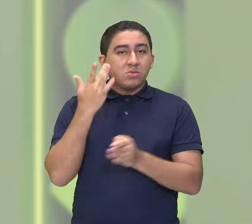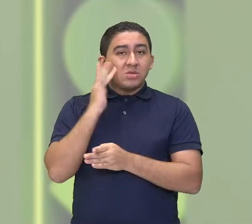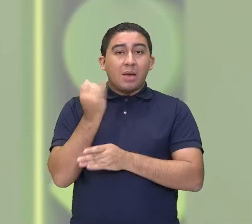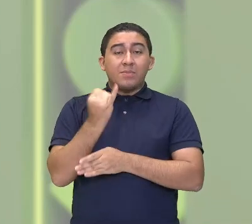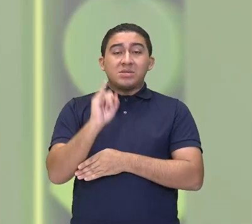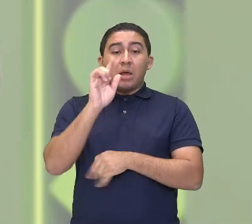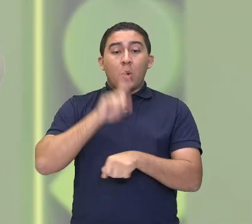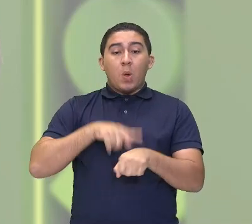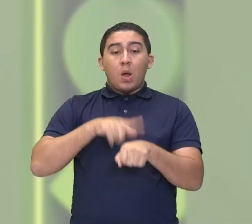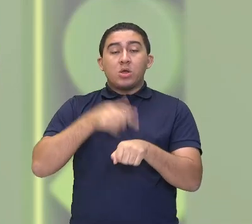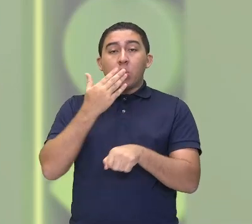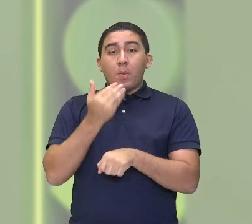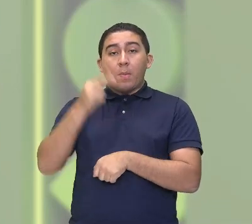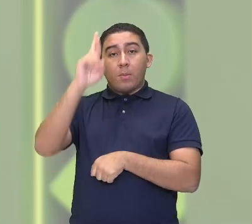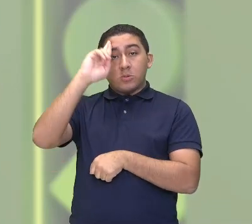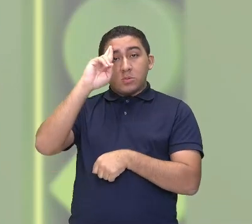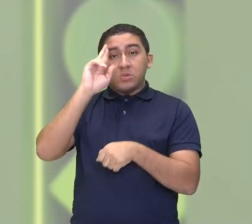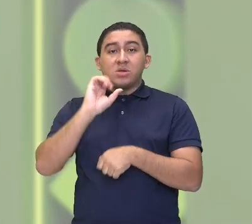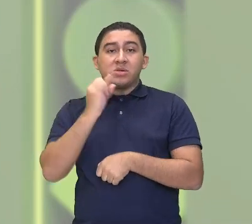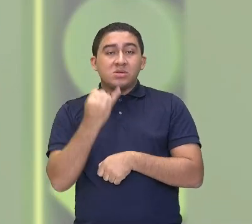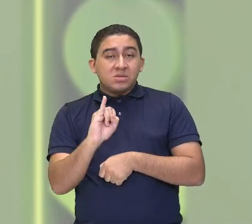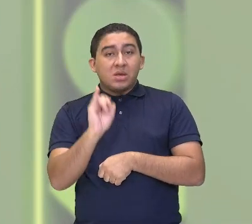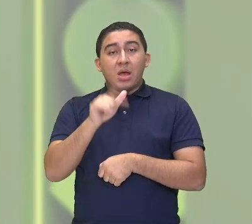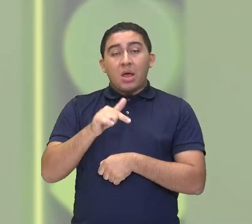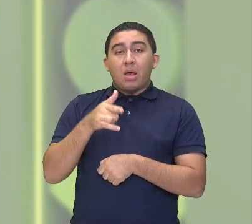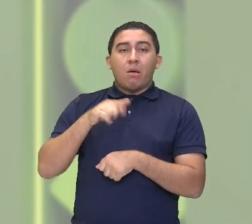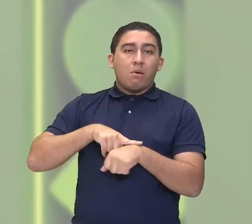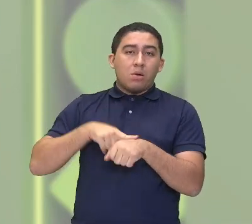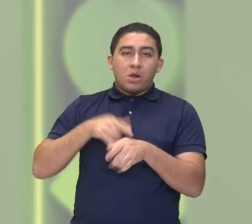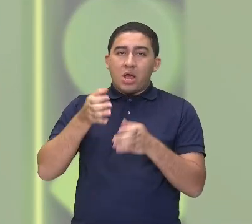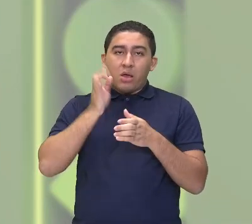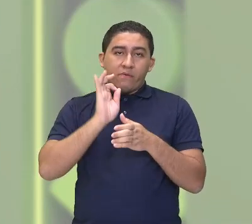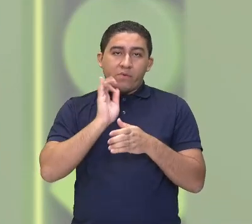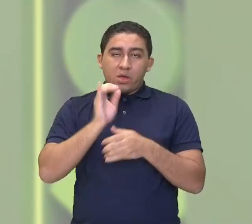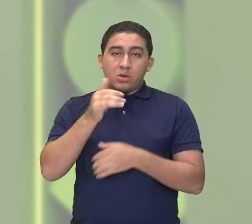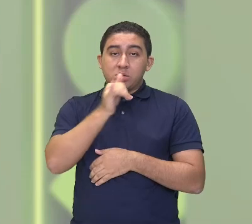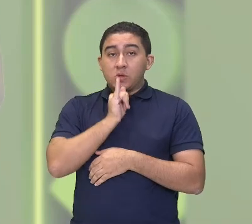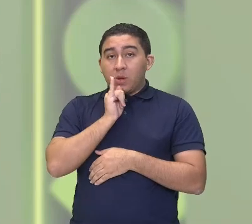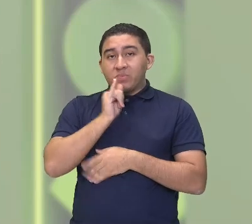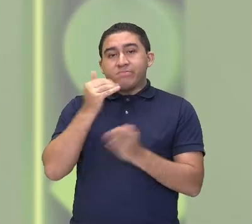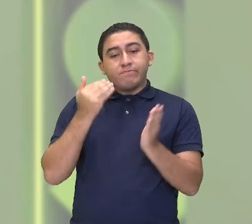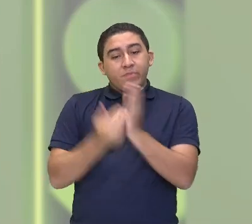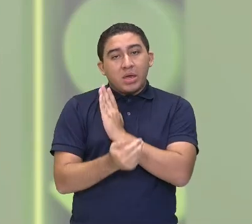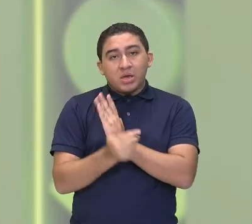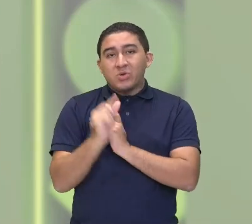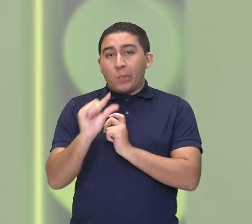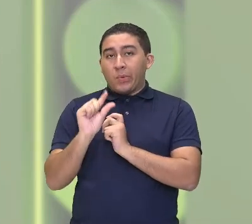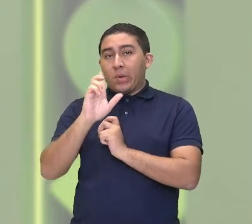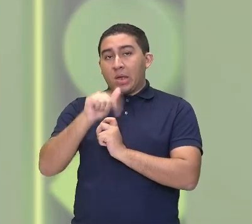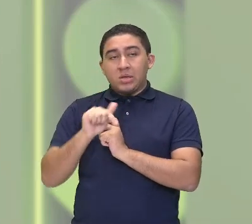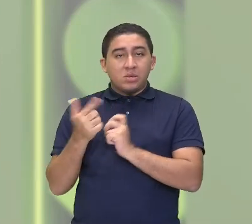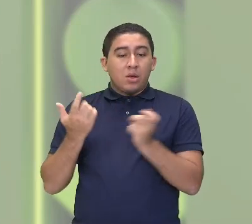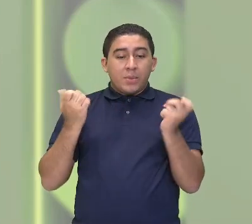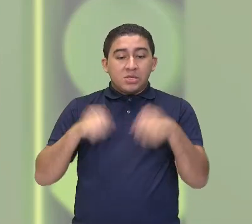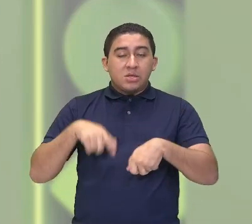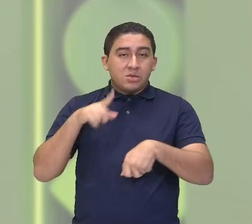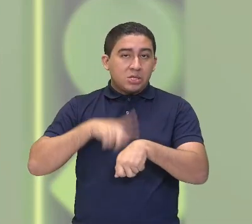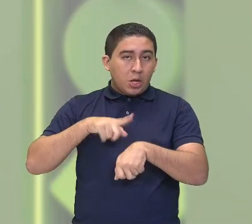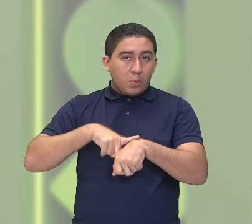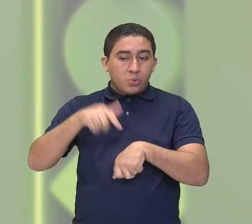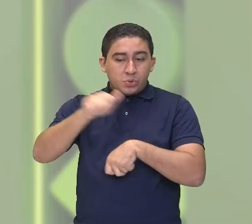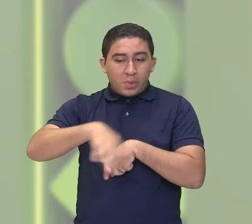de almoçar, se é hora de tomar café, por exemplo. Então ela às vezes perde um pouquinho dessa noção ali do tempo e do